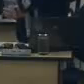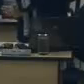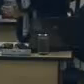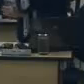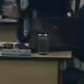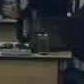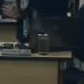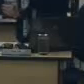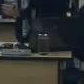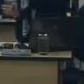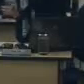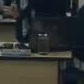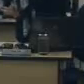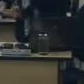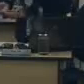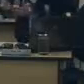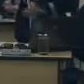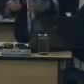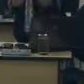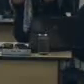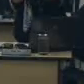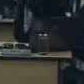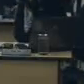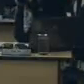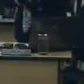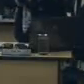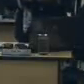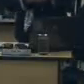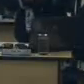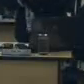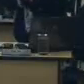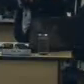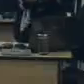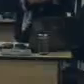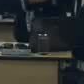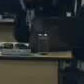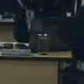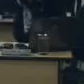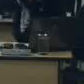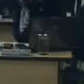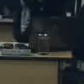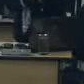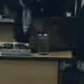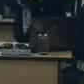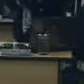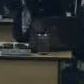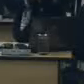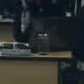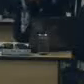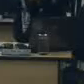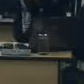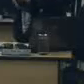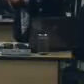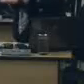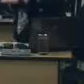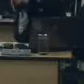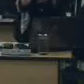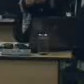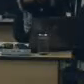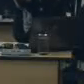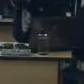vencer uma barreira que estamos, na verdade, colocando para um cadeirante porque plantamos uma